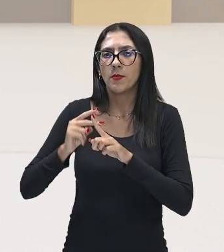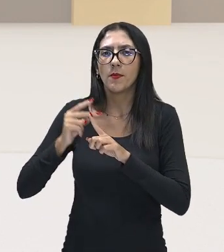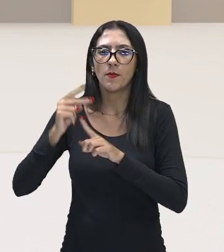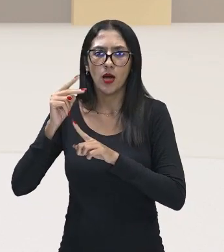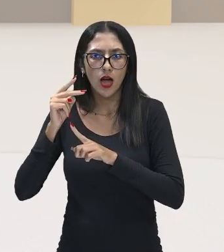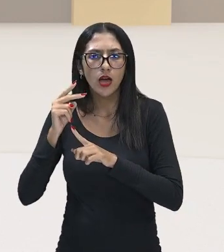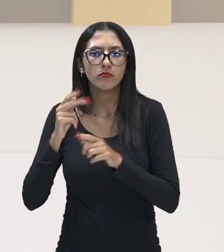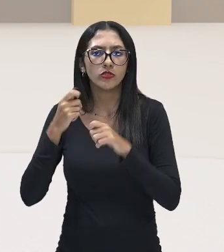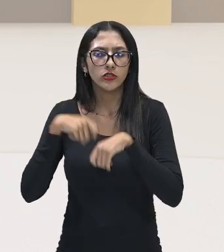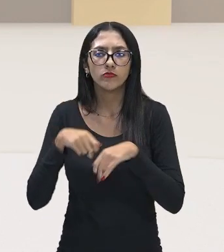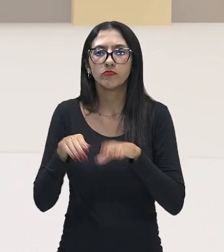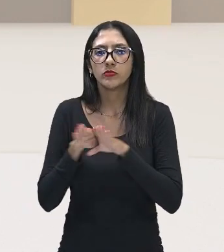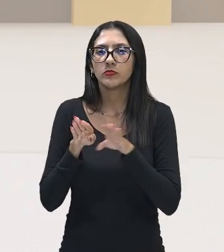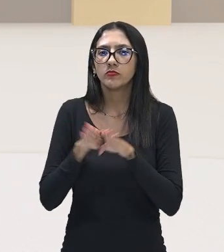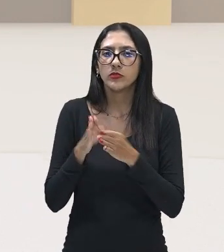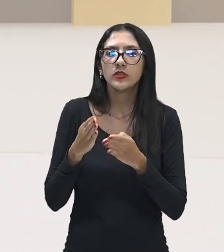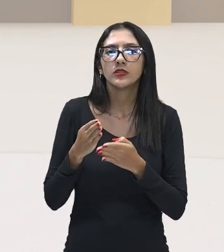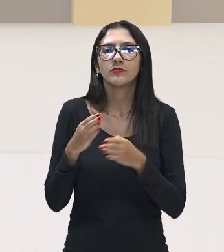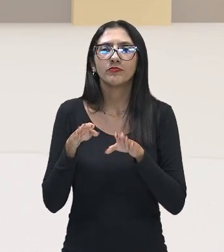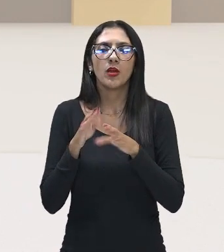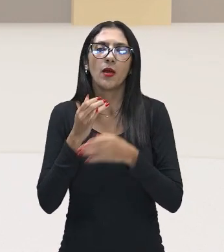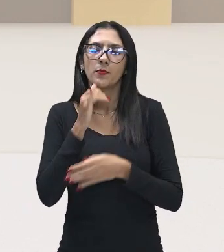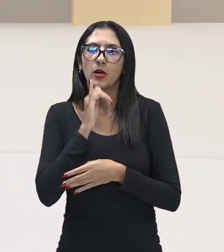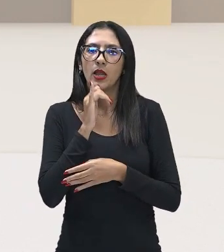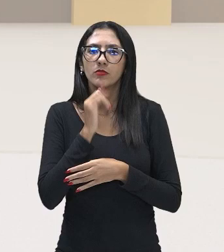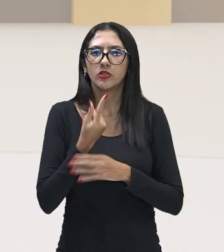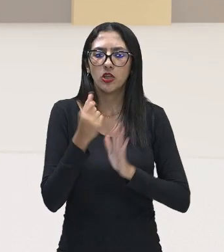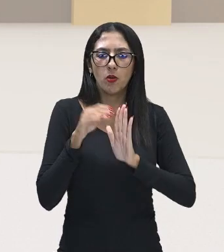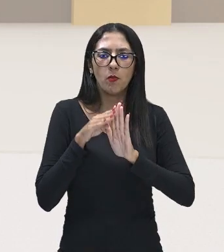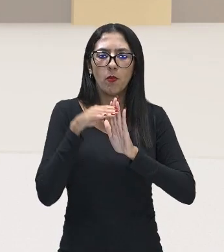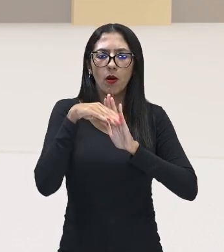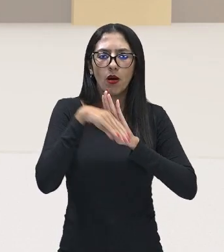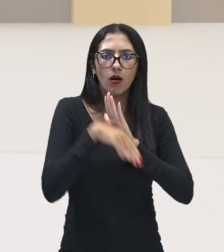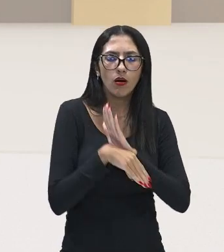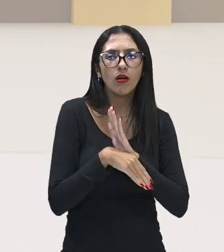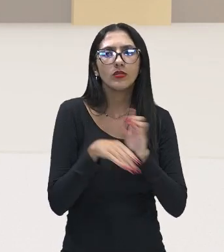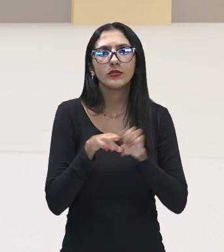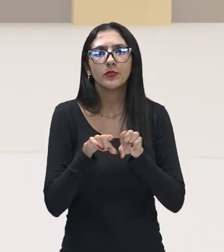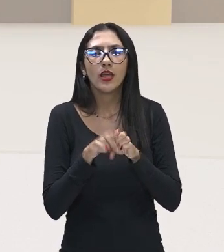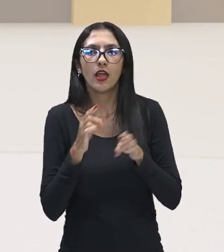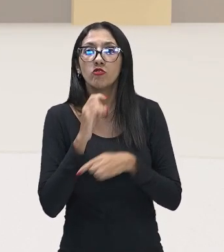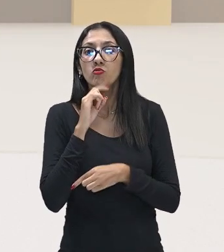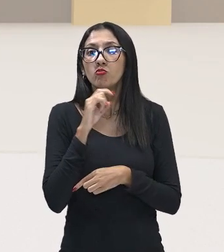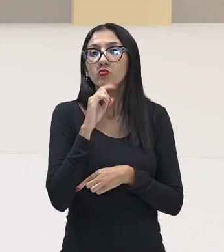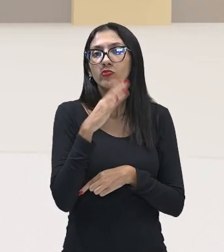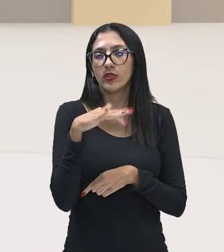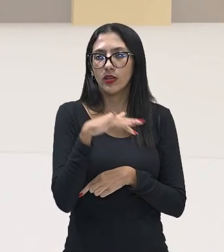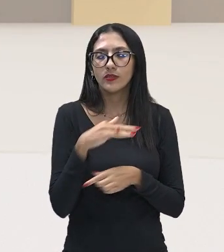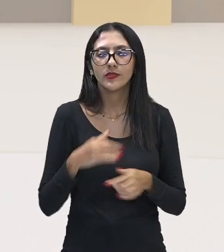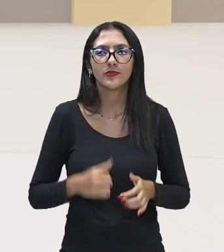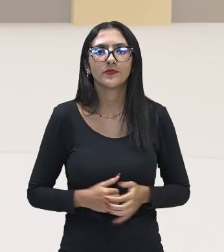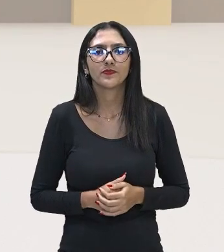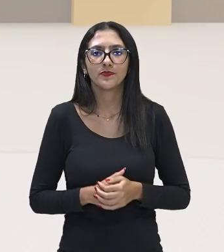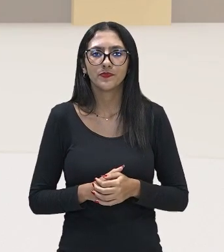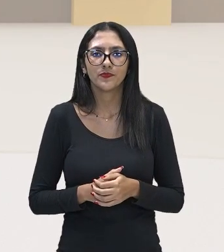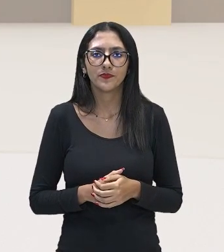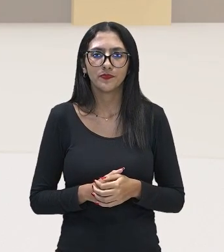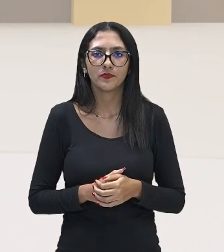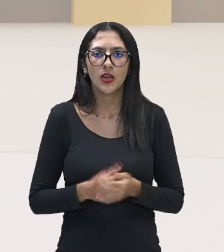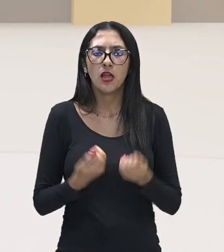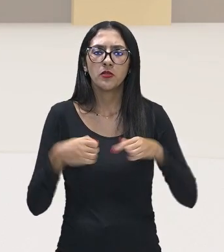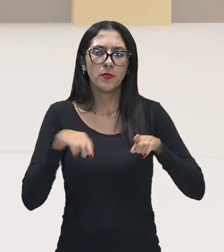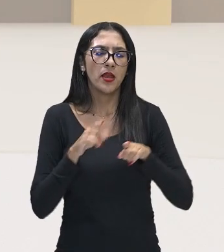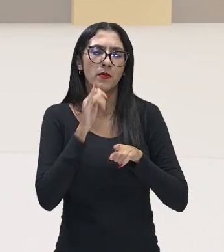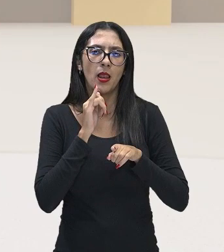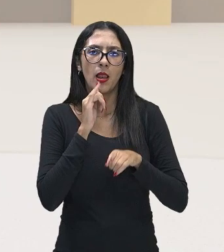e estar preparado para cenários de crise e incertezas. Continuando, não é preciso ser